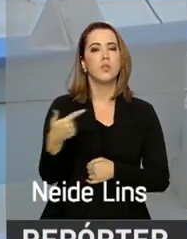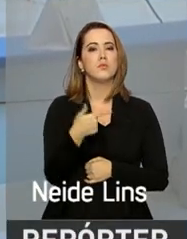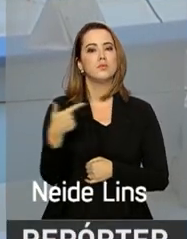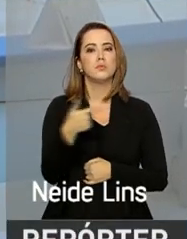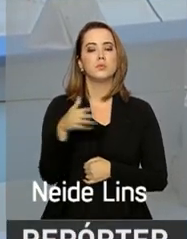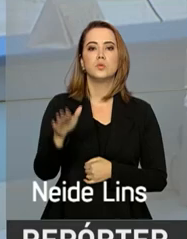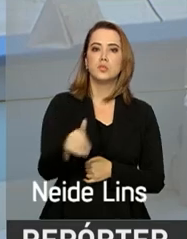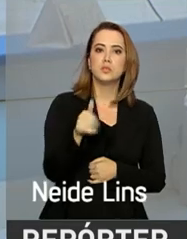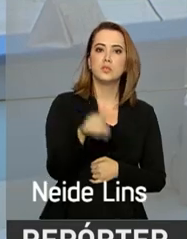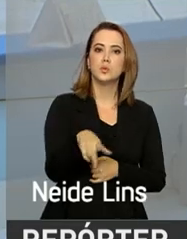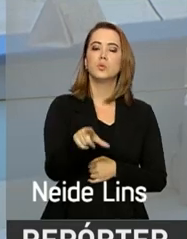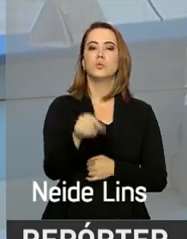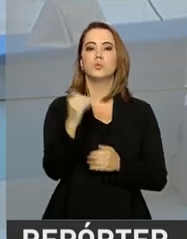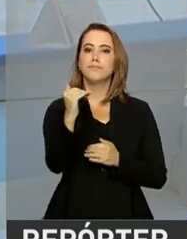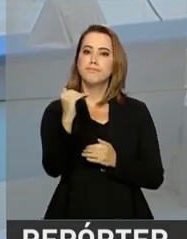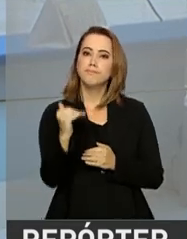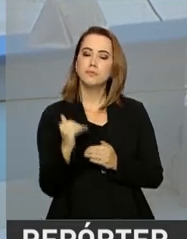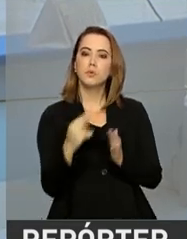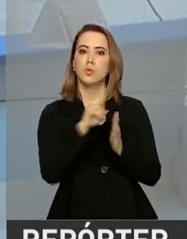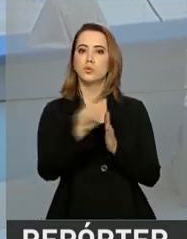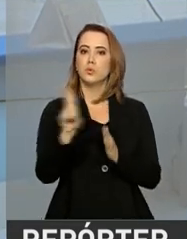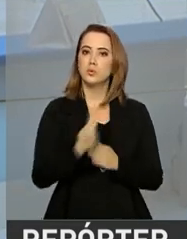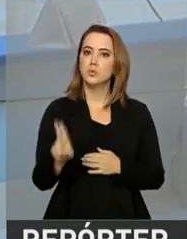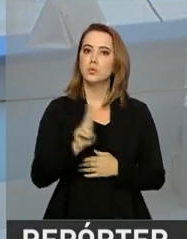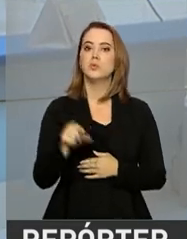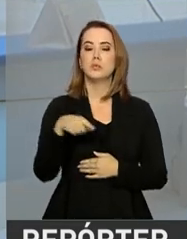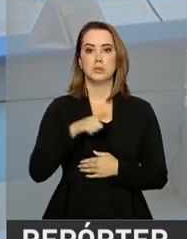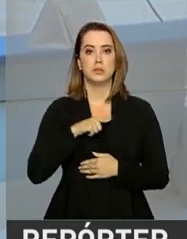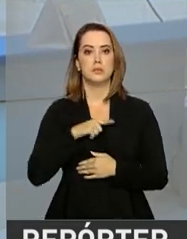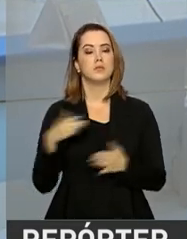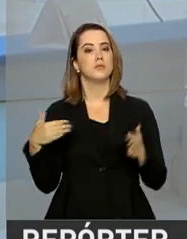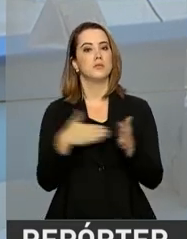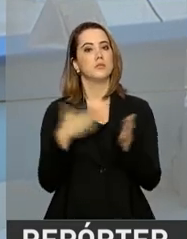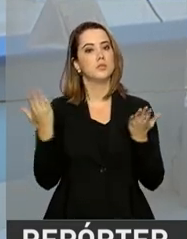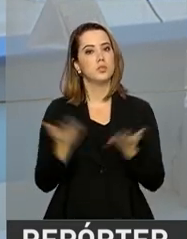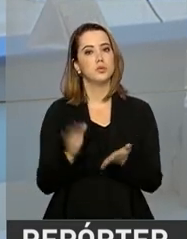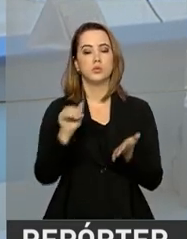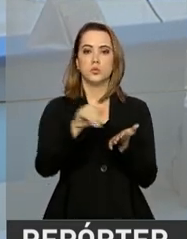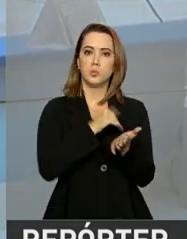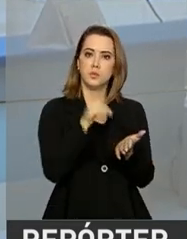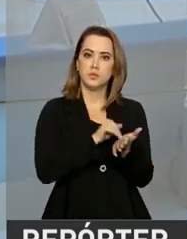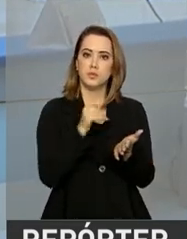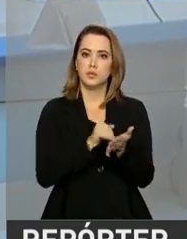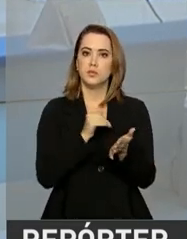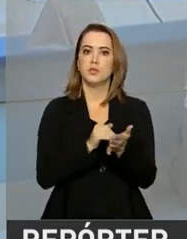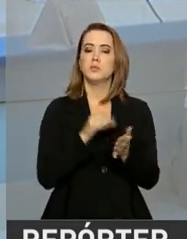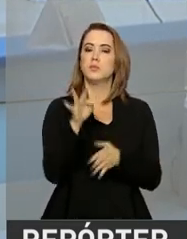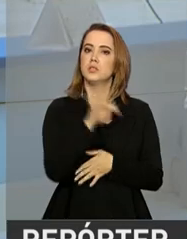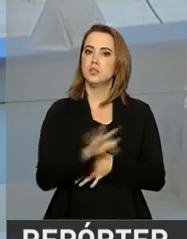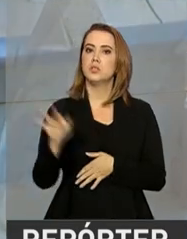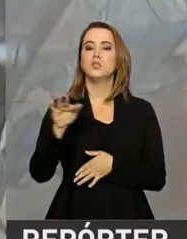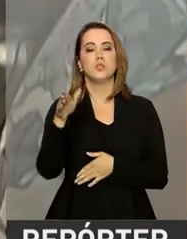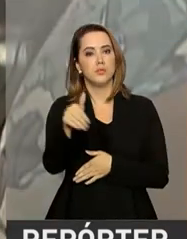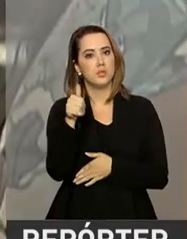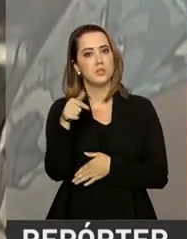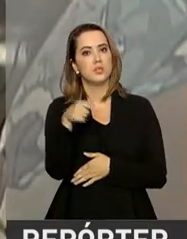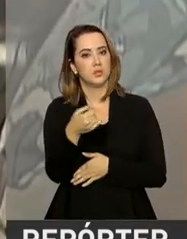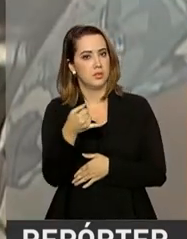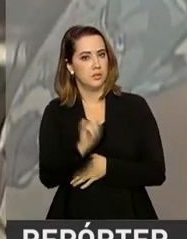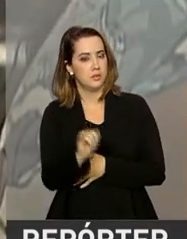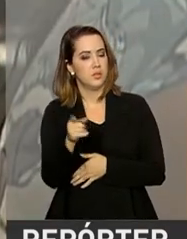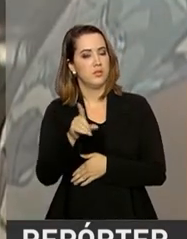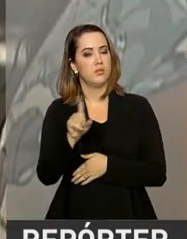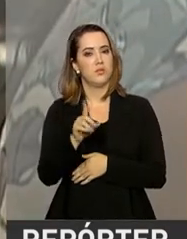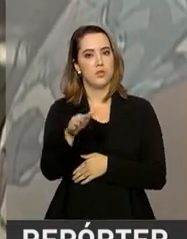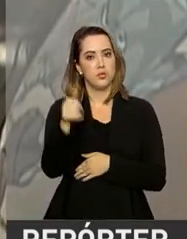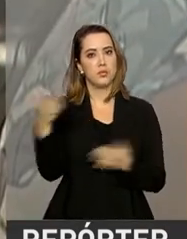segunda chamada do ProUni tem até hoje para fazer a matrícula na instituição de ensino responsável pela convocação quem não for chamado nessa